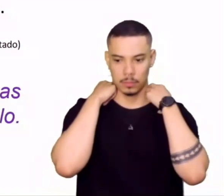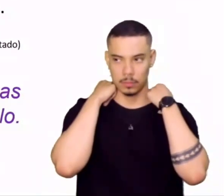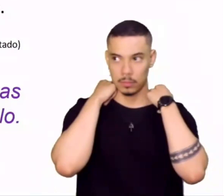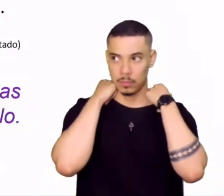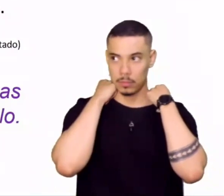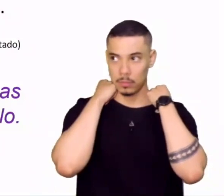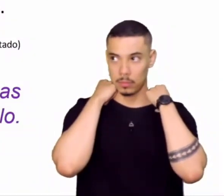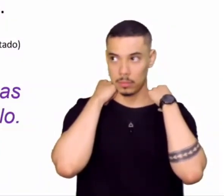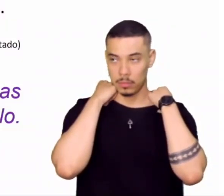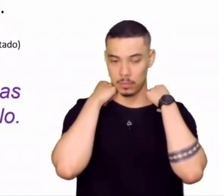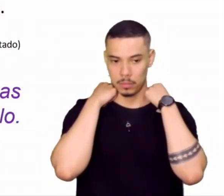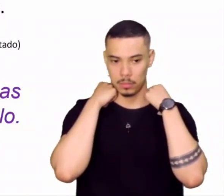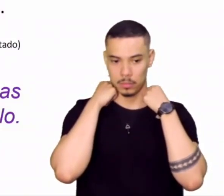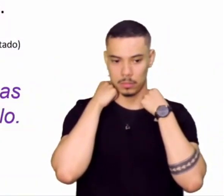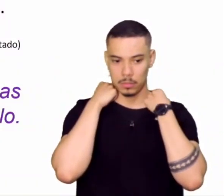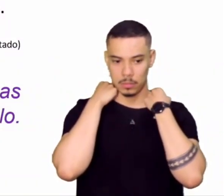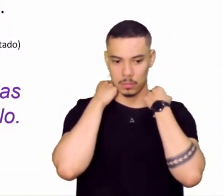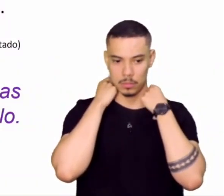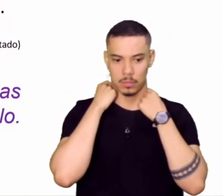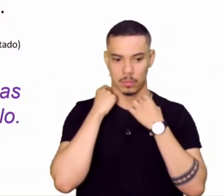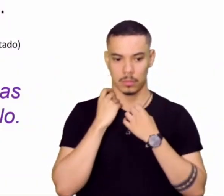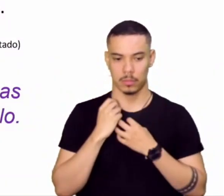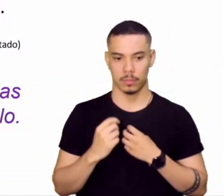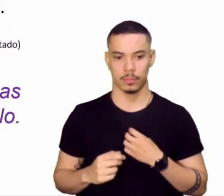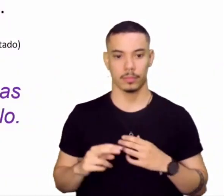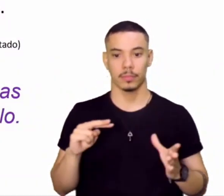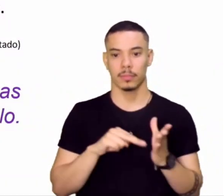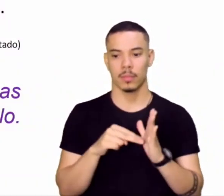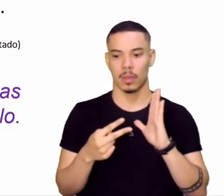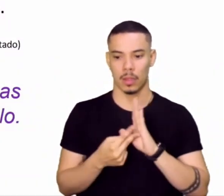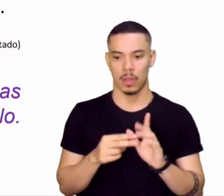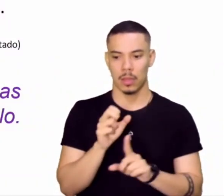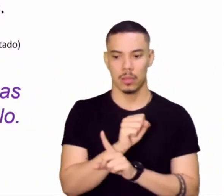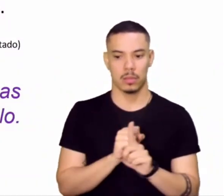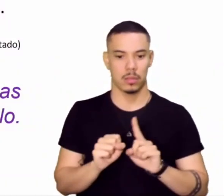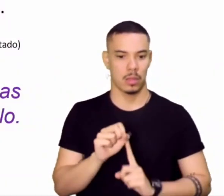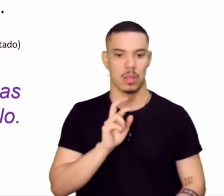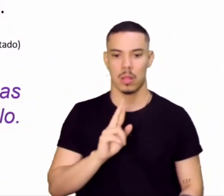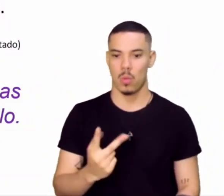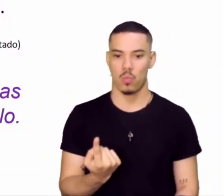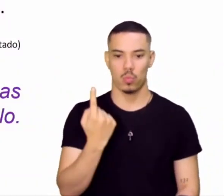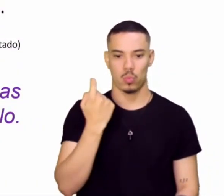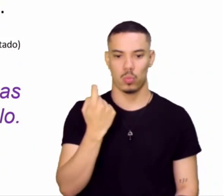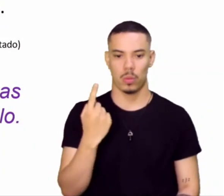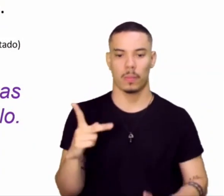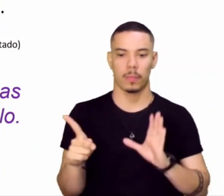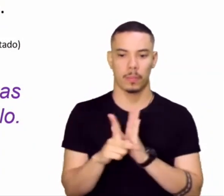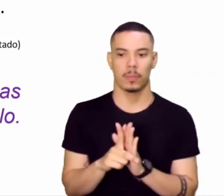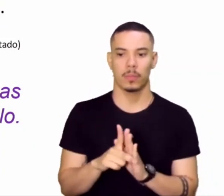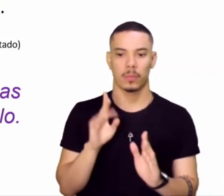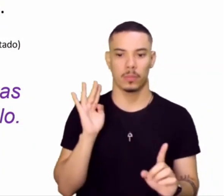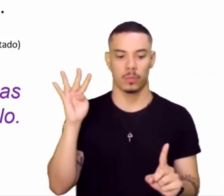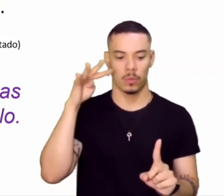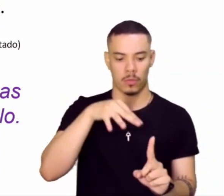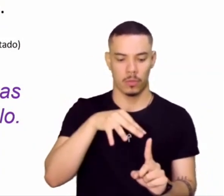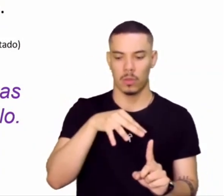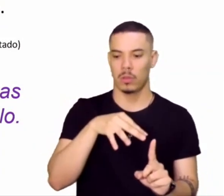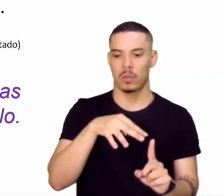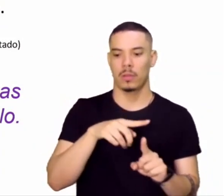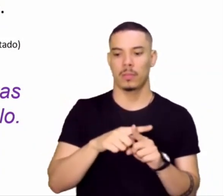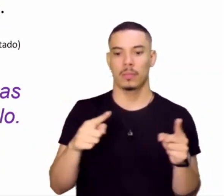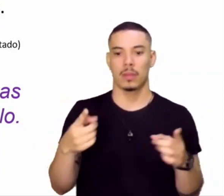Ó, significa que a sociedade não é uma comunidade una, indivisa, voltada para o bem comum, obtido pelo